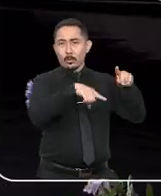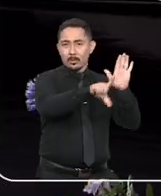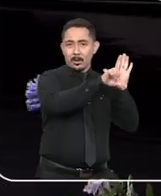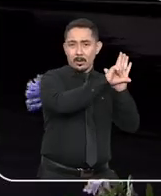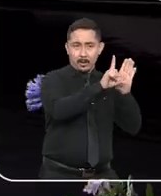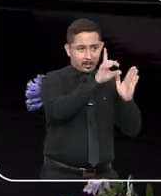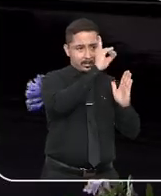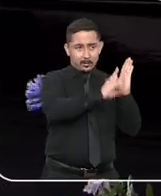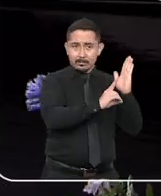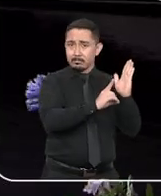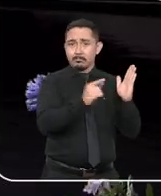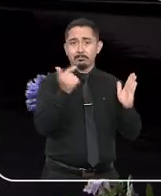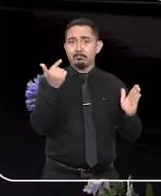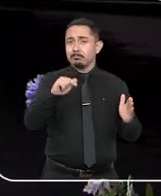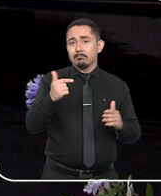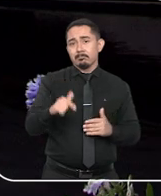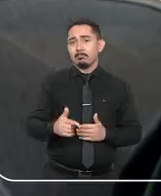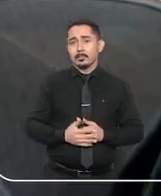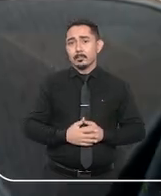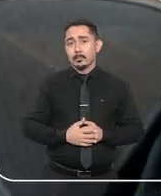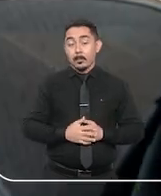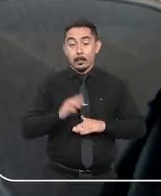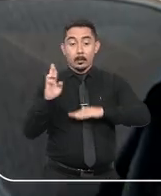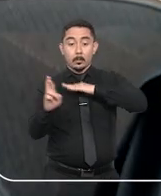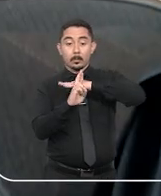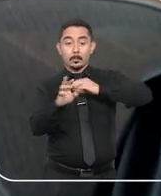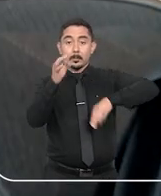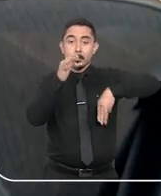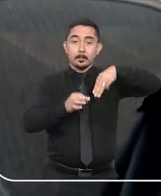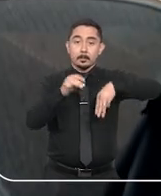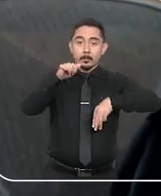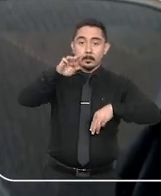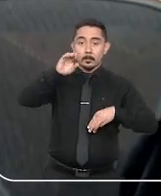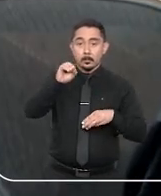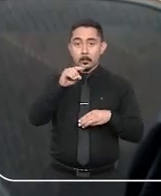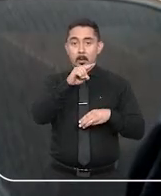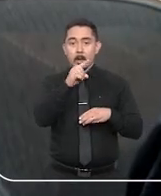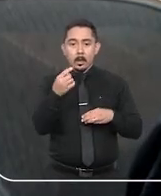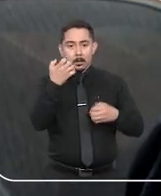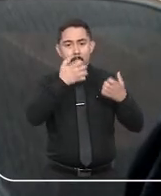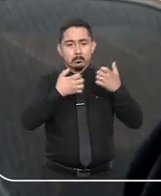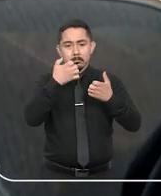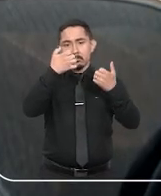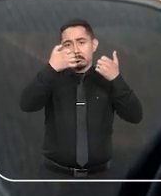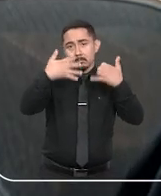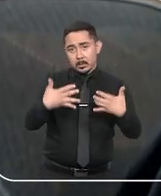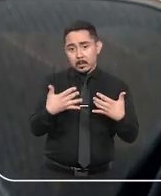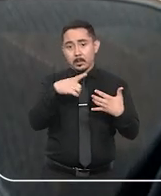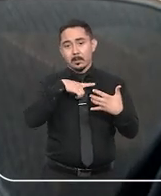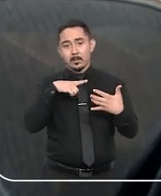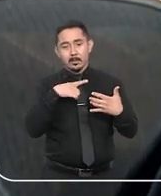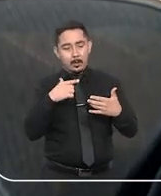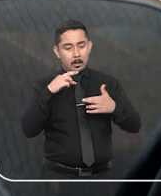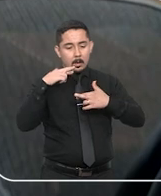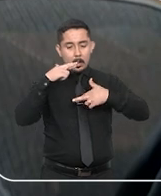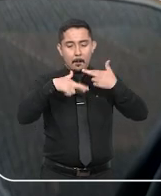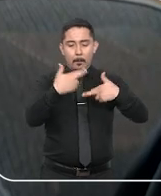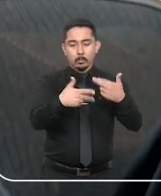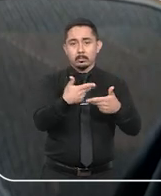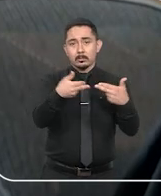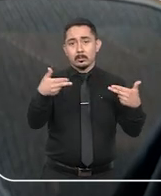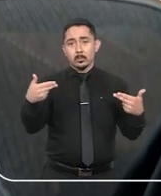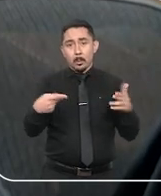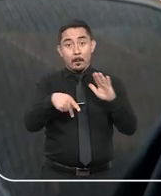não violavam a Lei de Direitos Autorais. O relator, ministro Marco Aurélio Belize, comentou, entre outras coisas, que houve